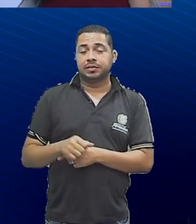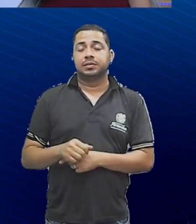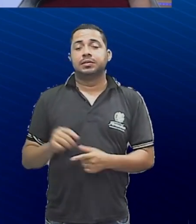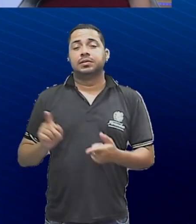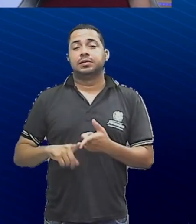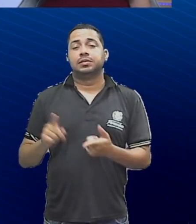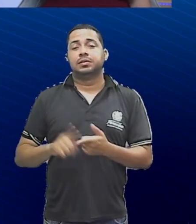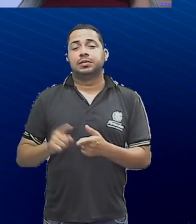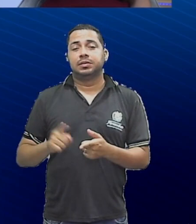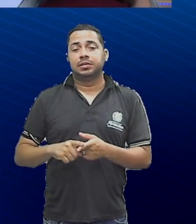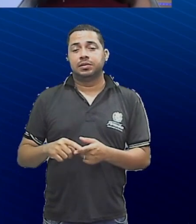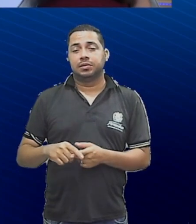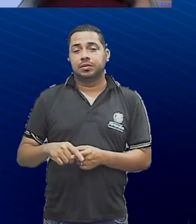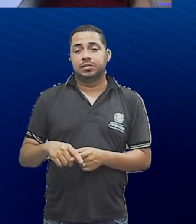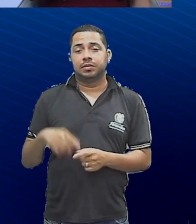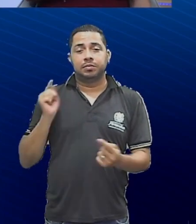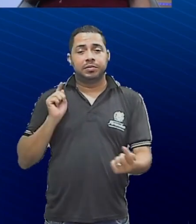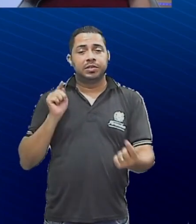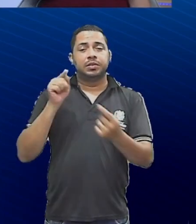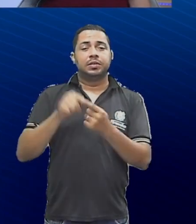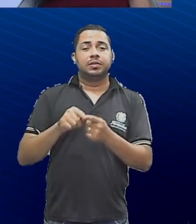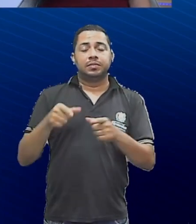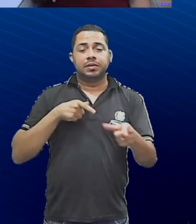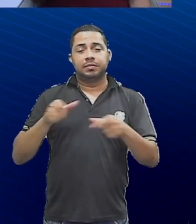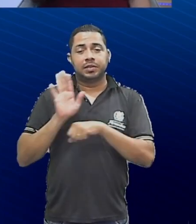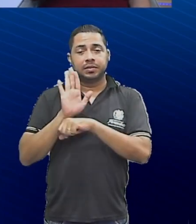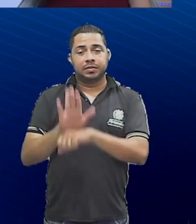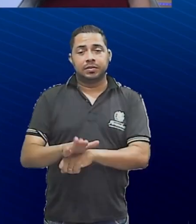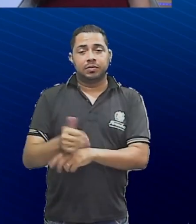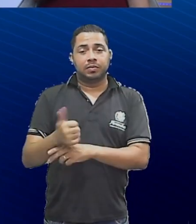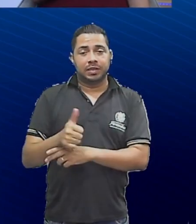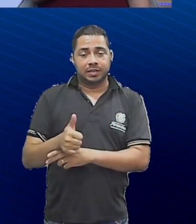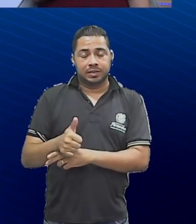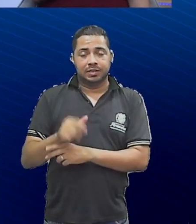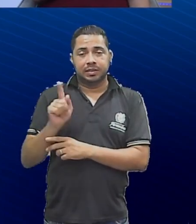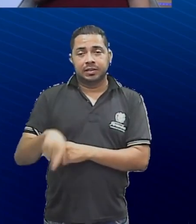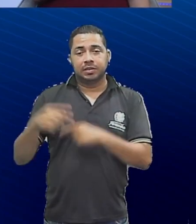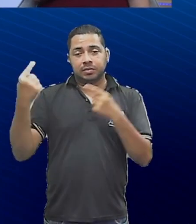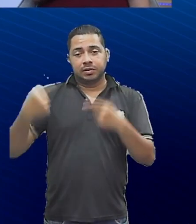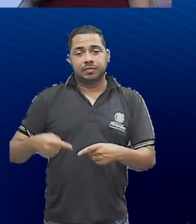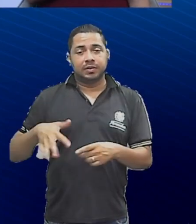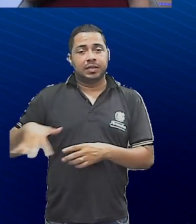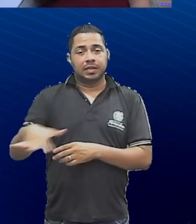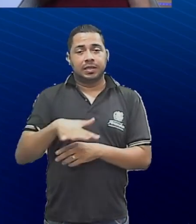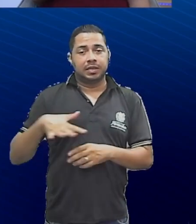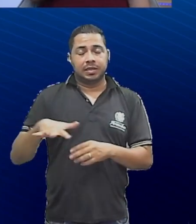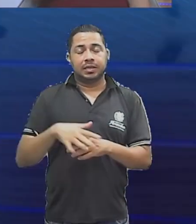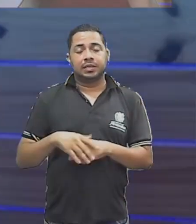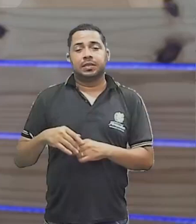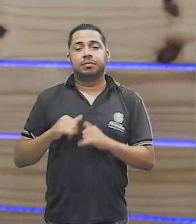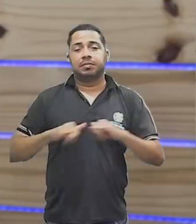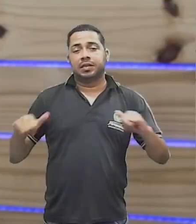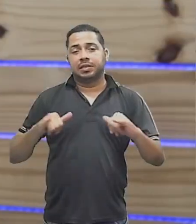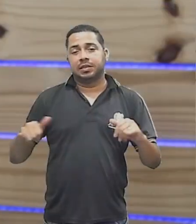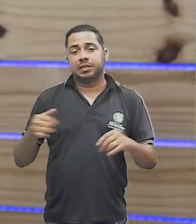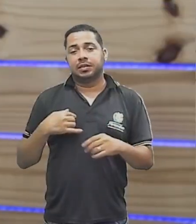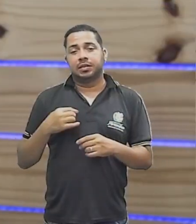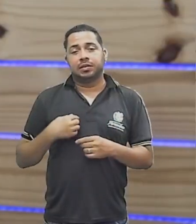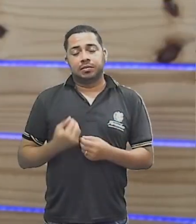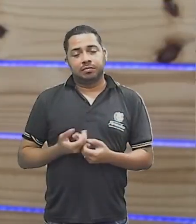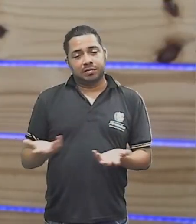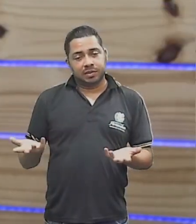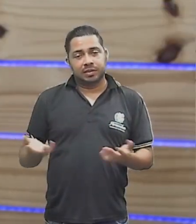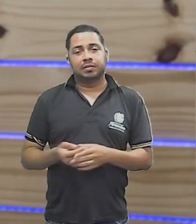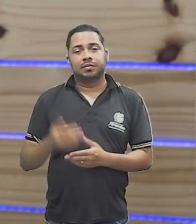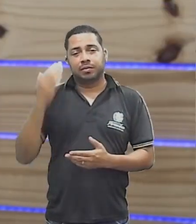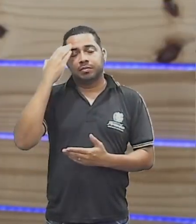o intuito de oferecer um serviço ou um produto com qualidade. Esse é o desafio da área de marketing, né? Eu deixo aqui essa provocação.